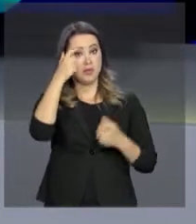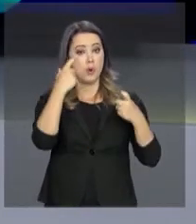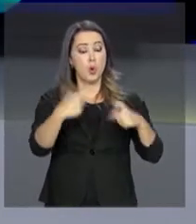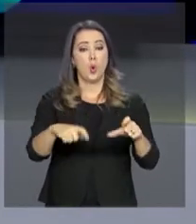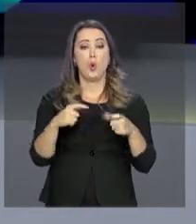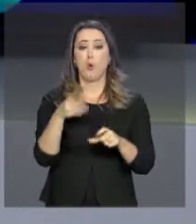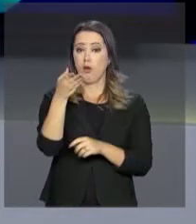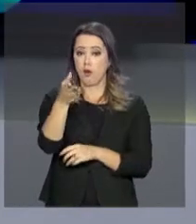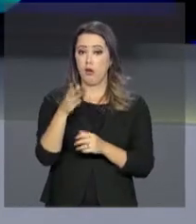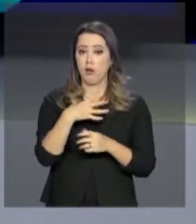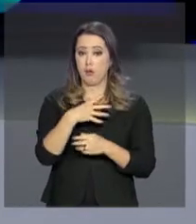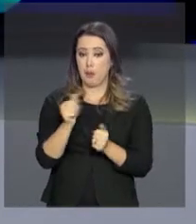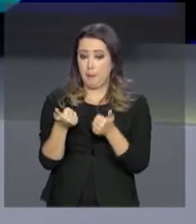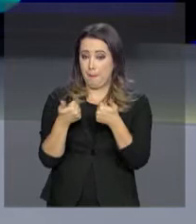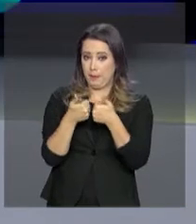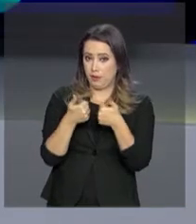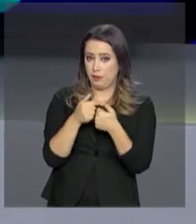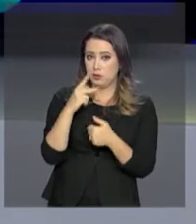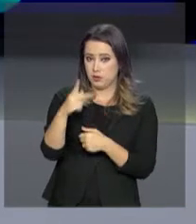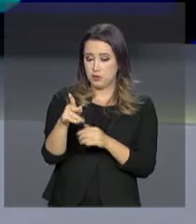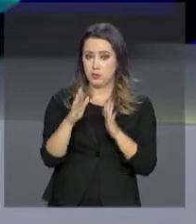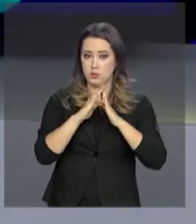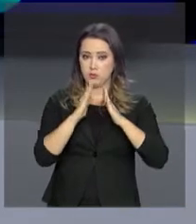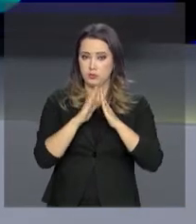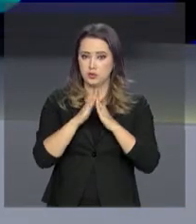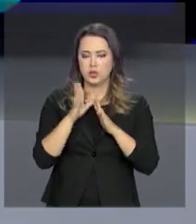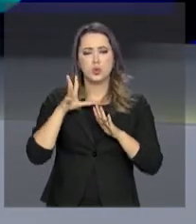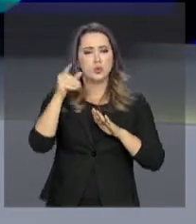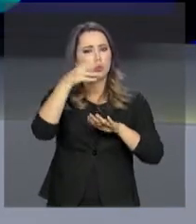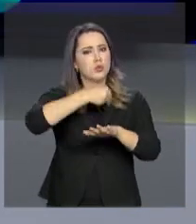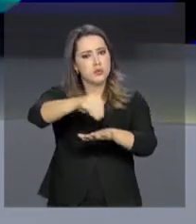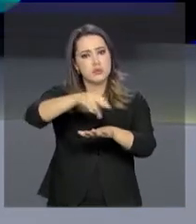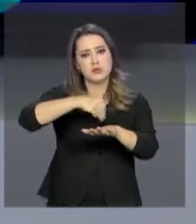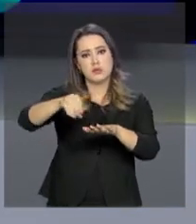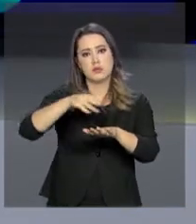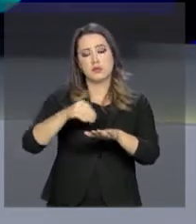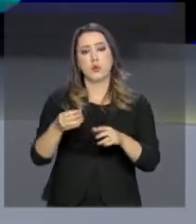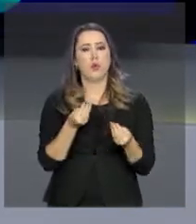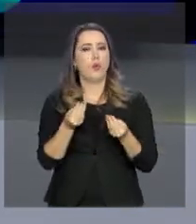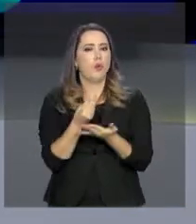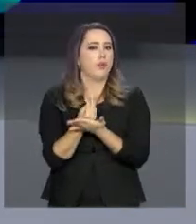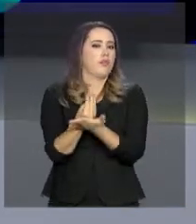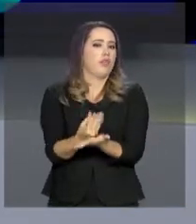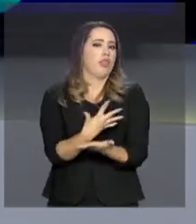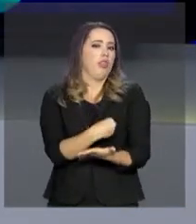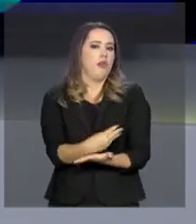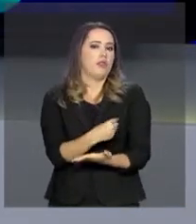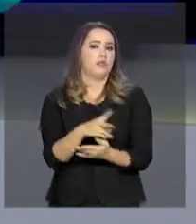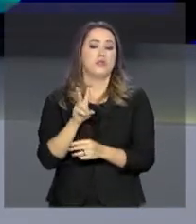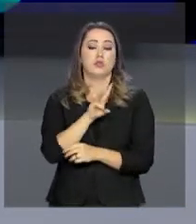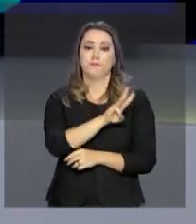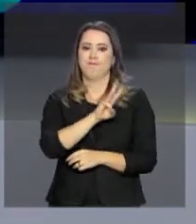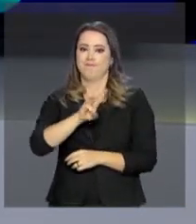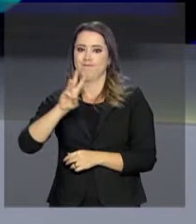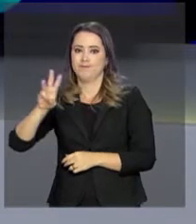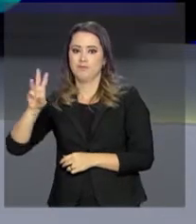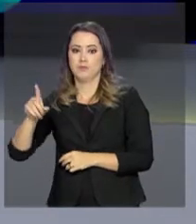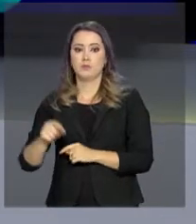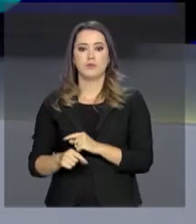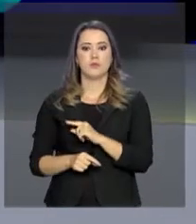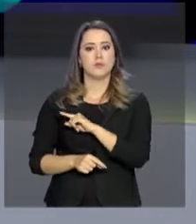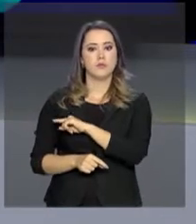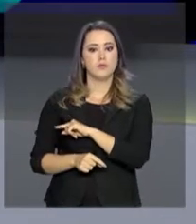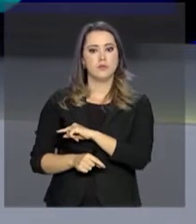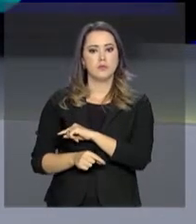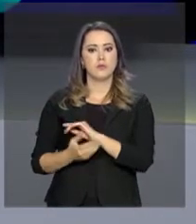fica o posto de coleta mais próximo da sua casa e ter todas as informações sobre como doar visite o site da rede brasileira de